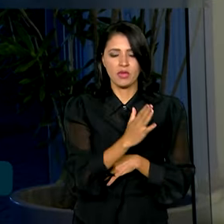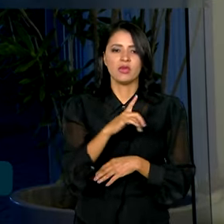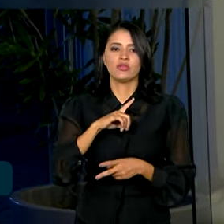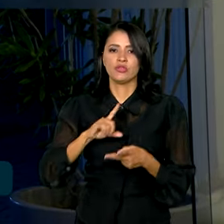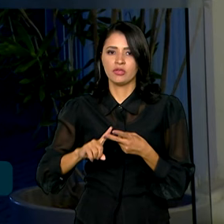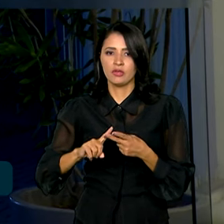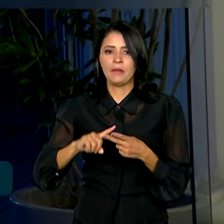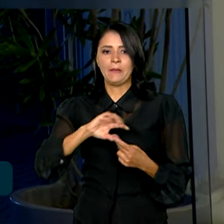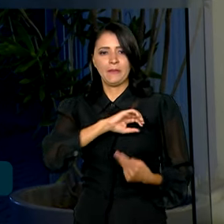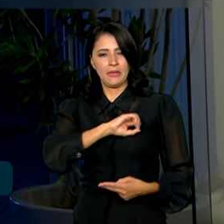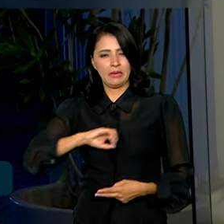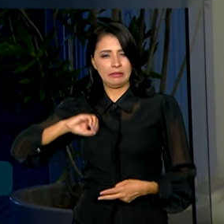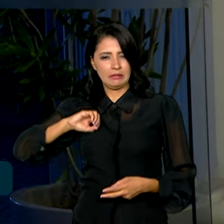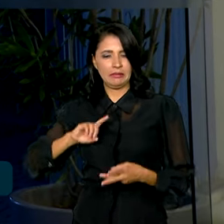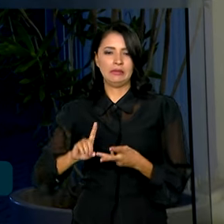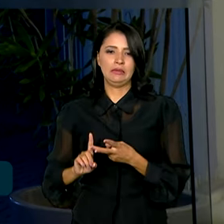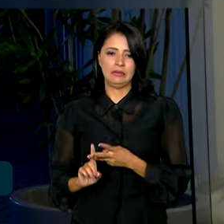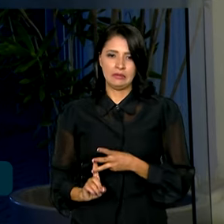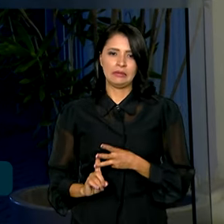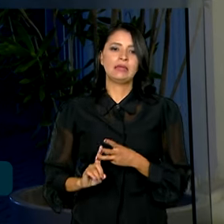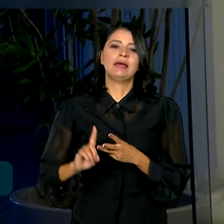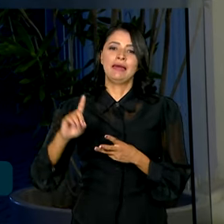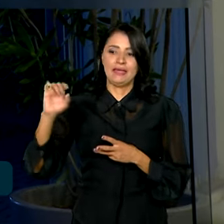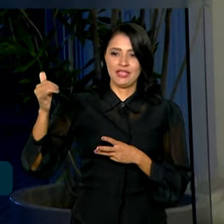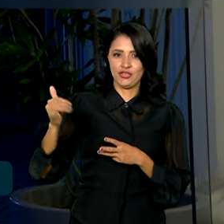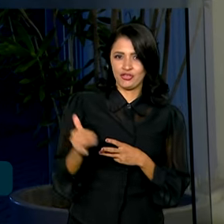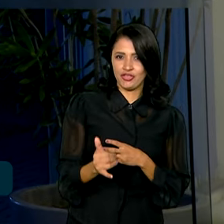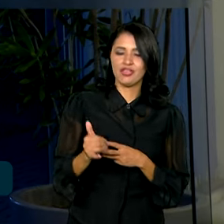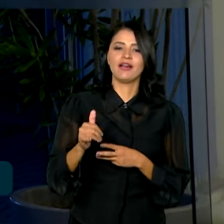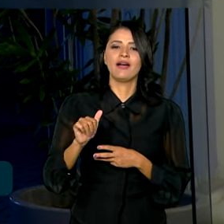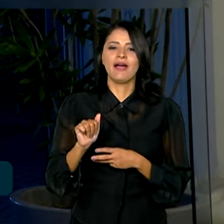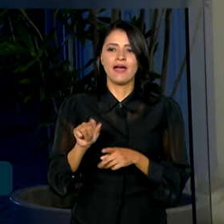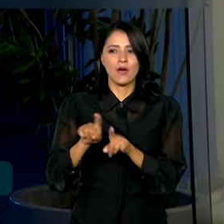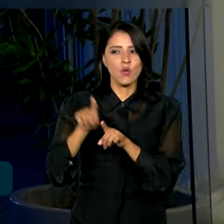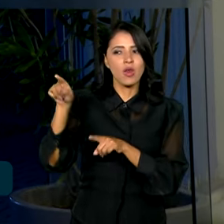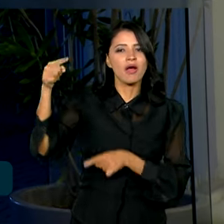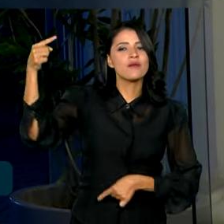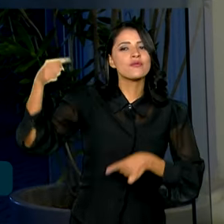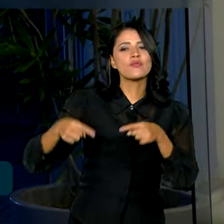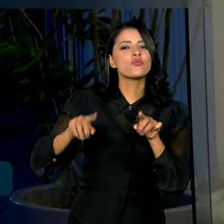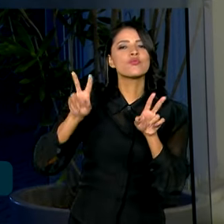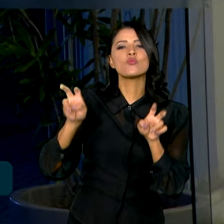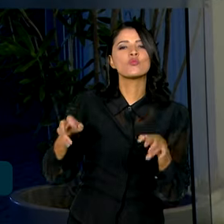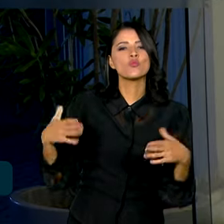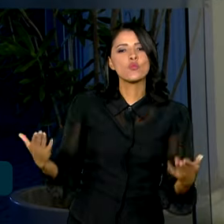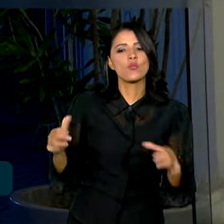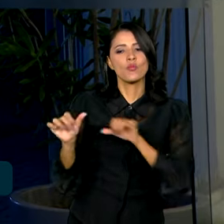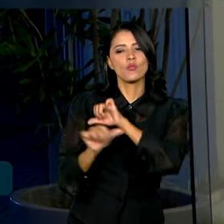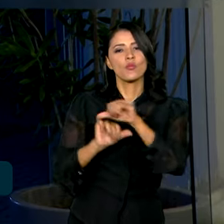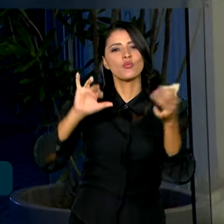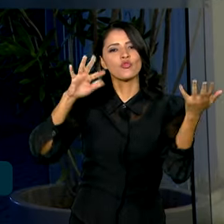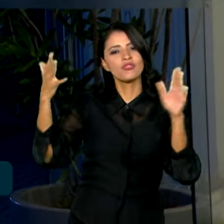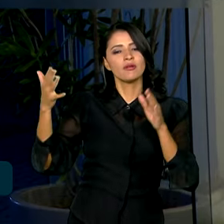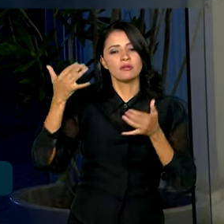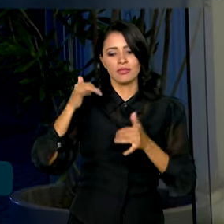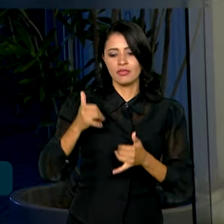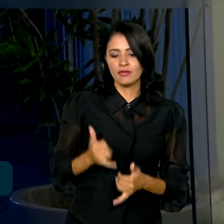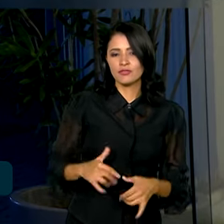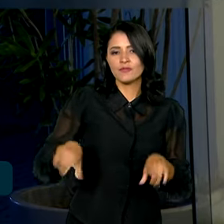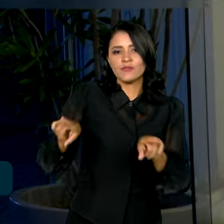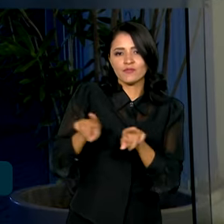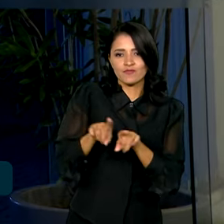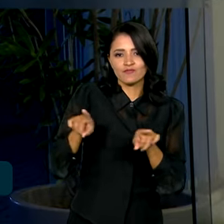Energia, Alexandre Silveira. Entre os temas que estão mais debatidos lá são mudanças climáticas, energia e